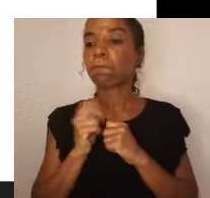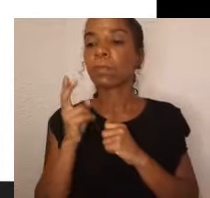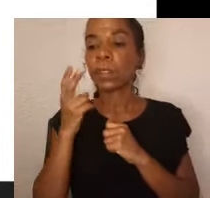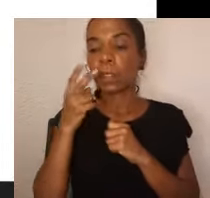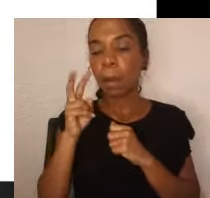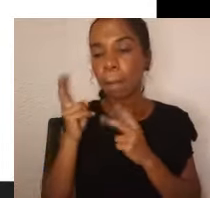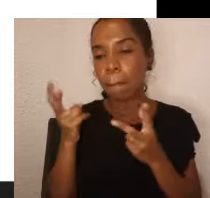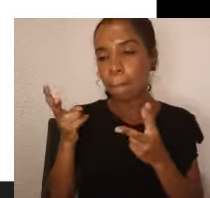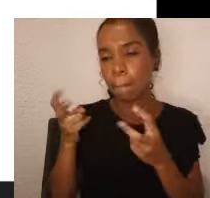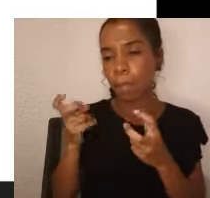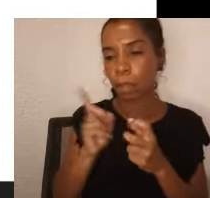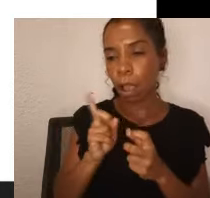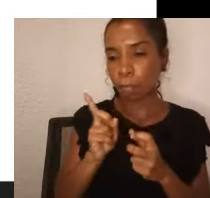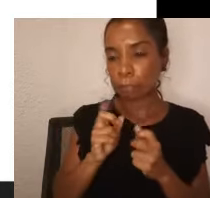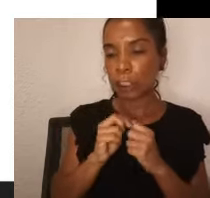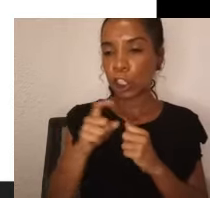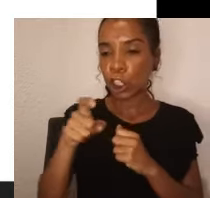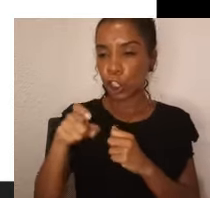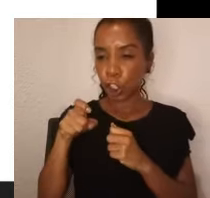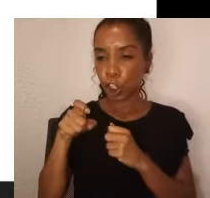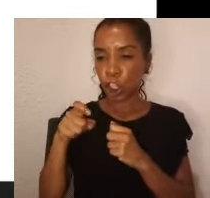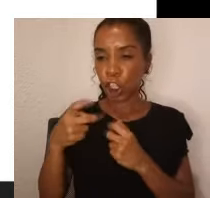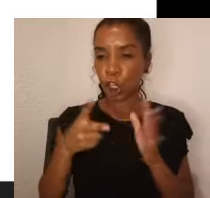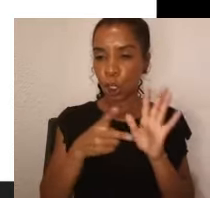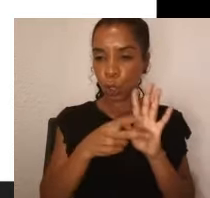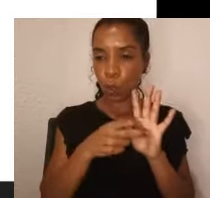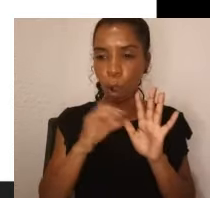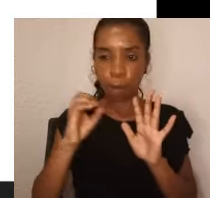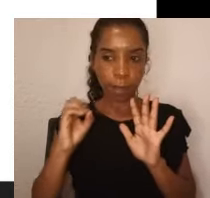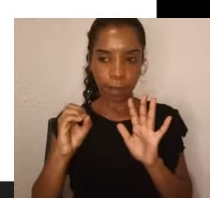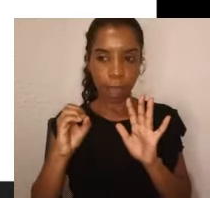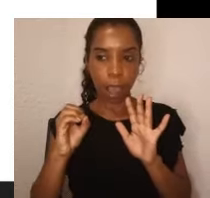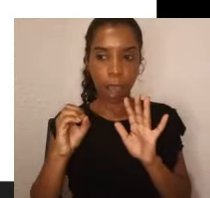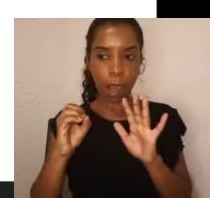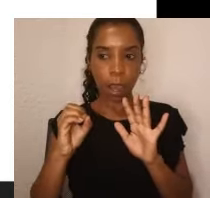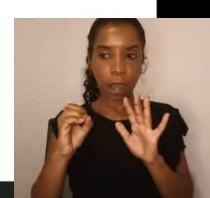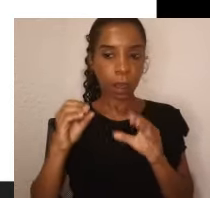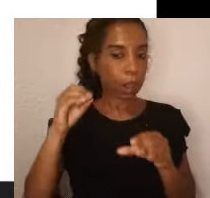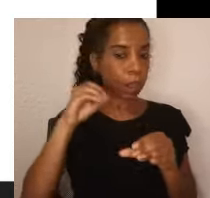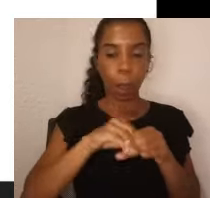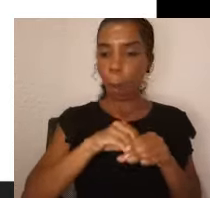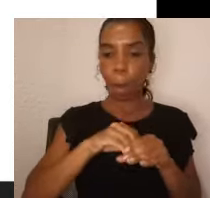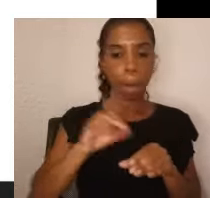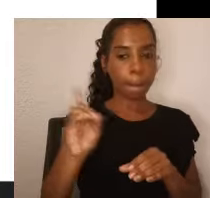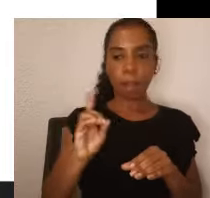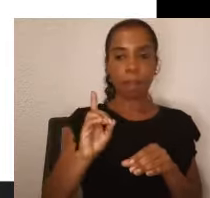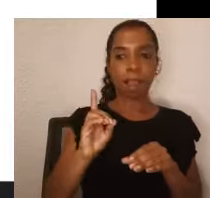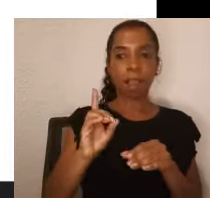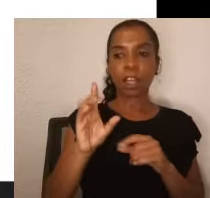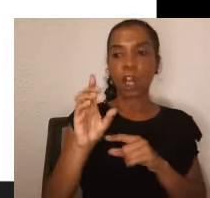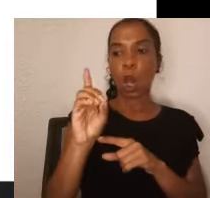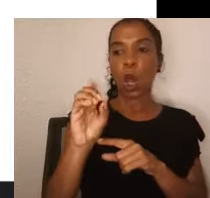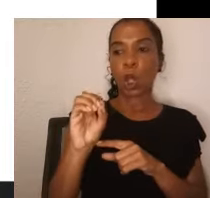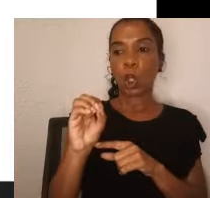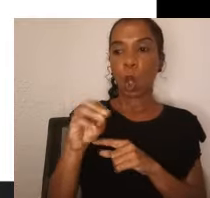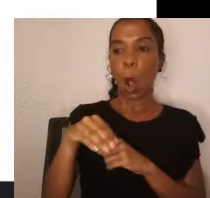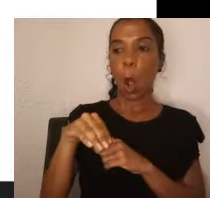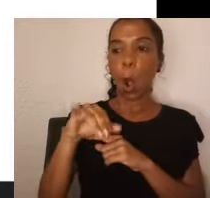Então, repara que o x igual a 0 não pertence ao